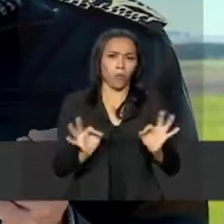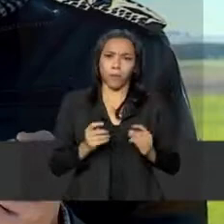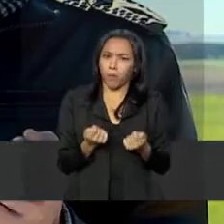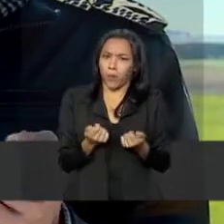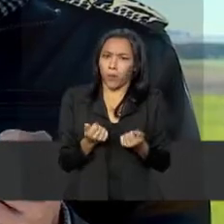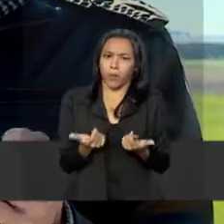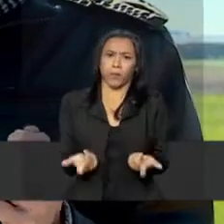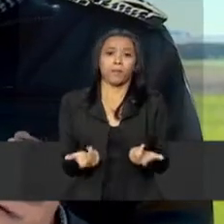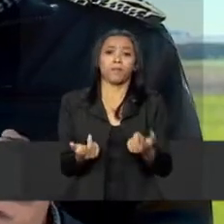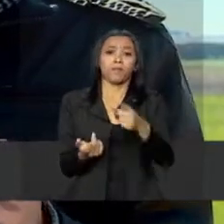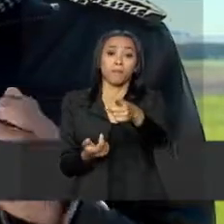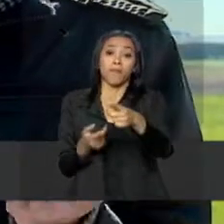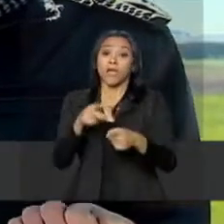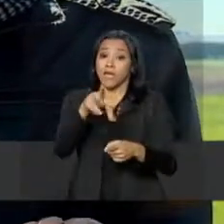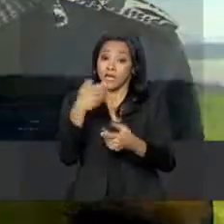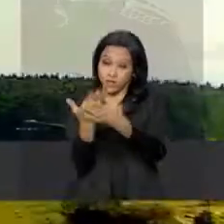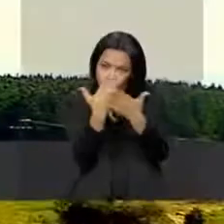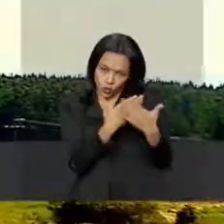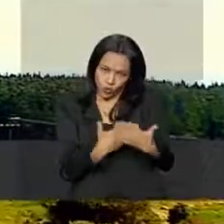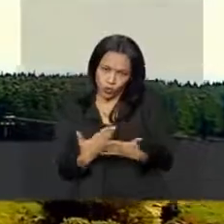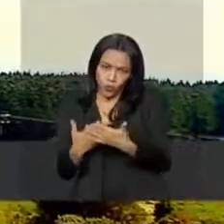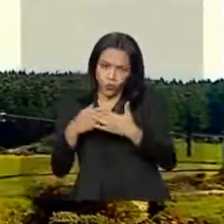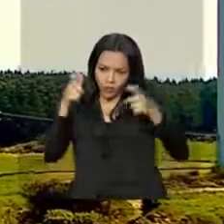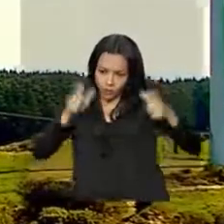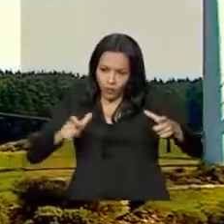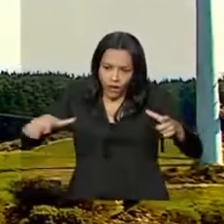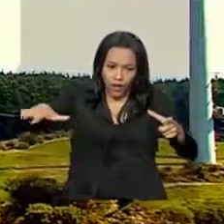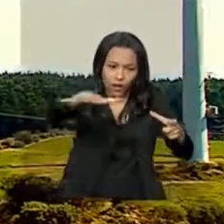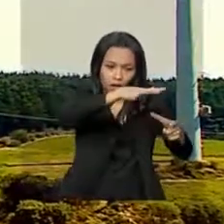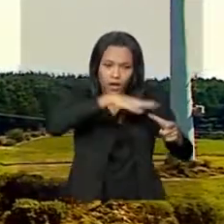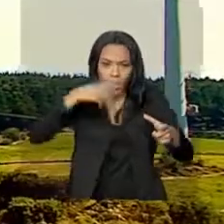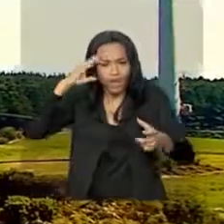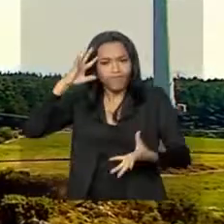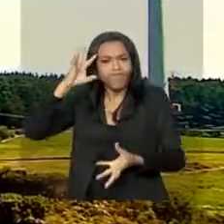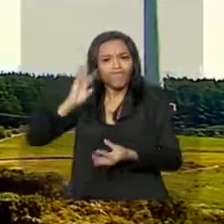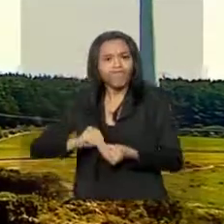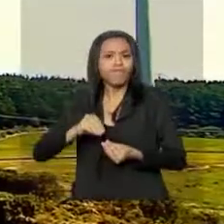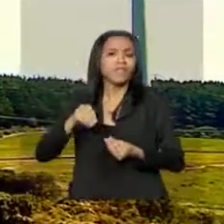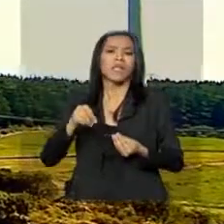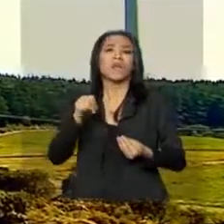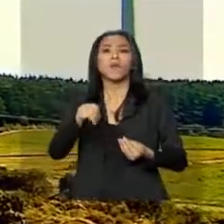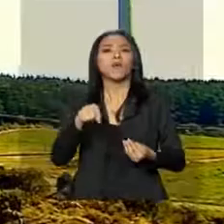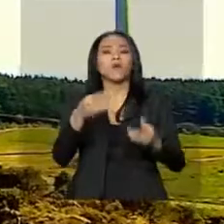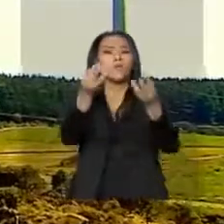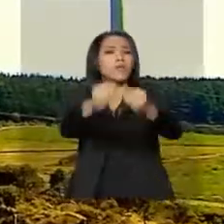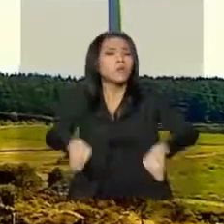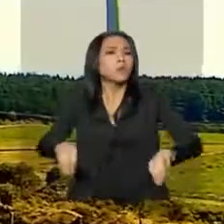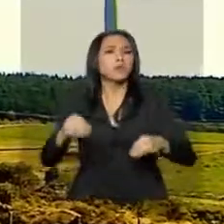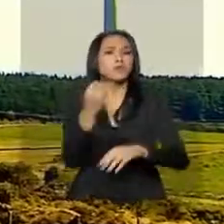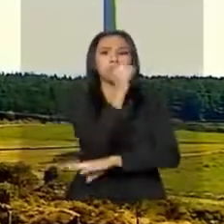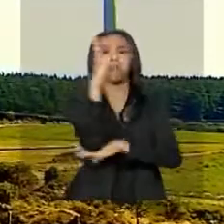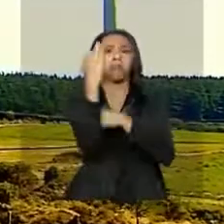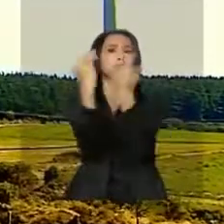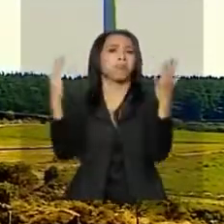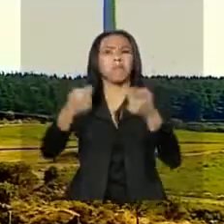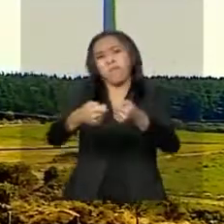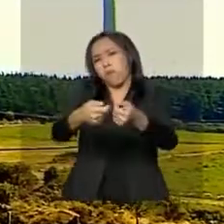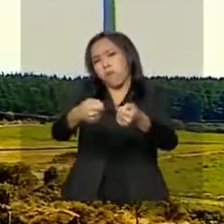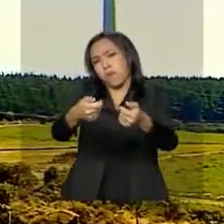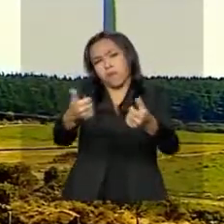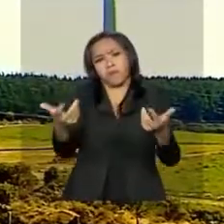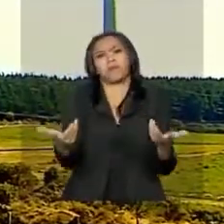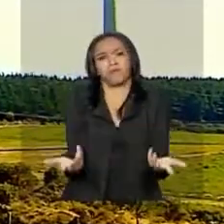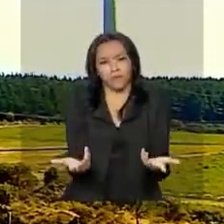fez os estudos ambientais, então a gente vê que a gente concluiu, né, que os impactos ambientais são muito poucos impactos